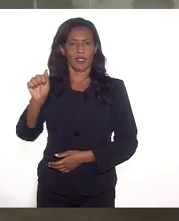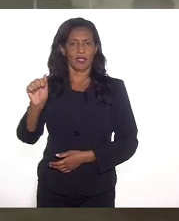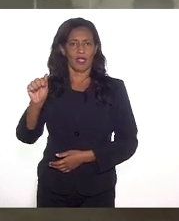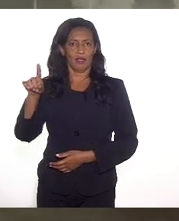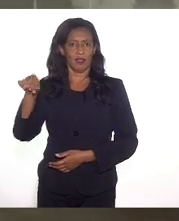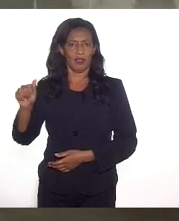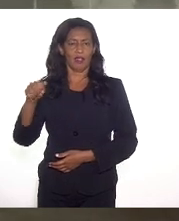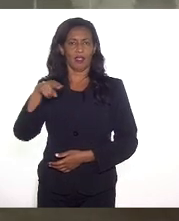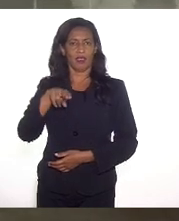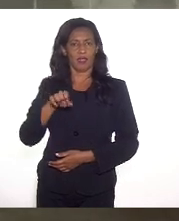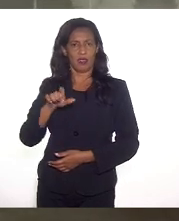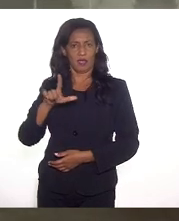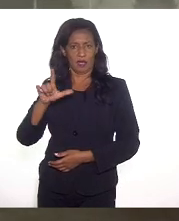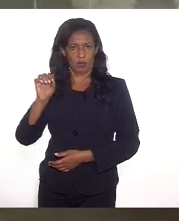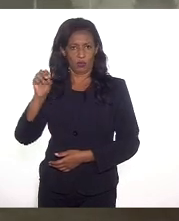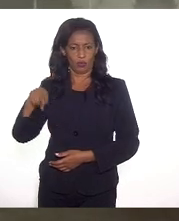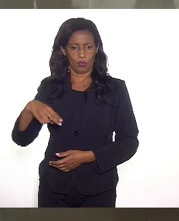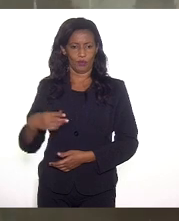Rocha.